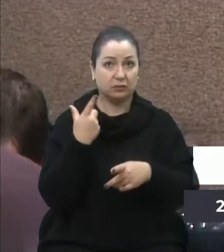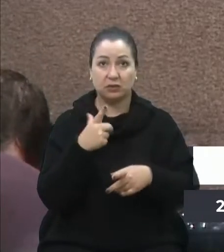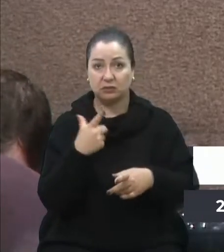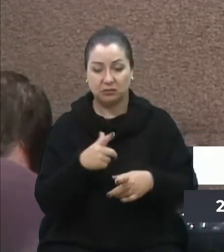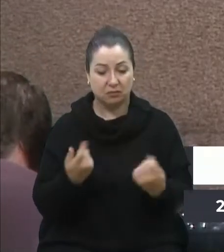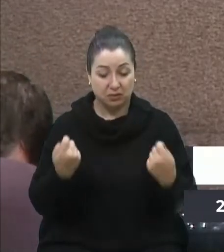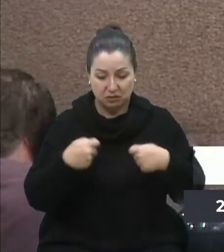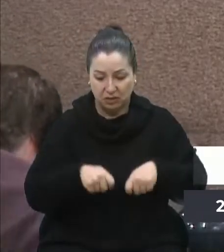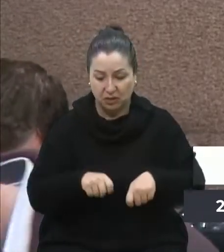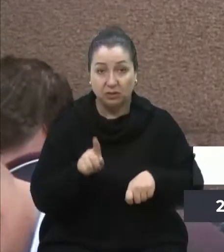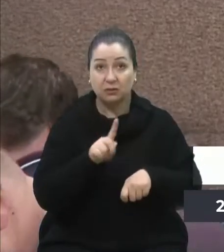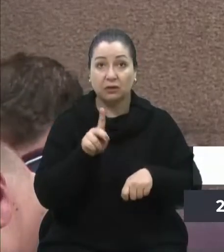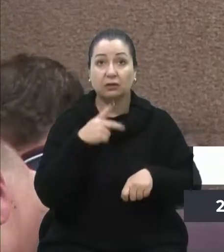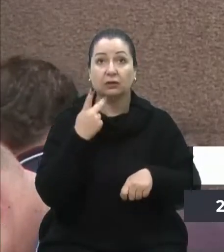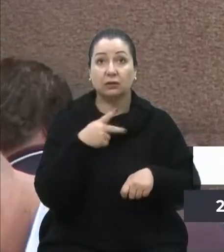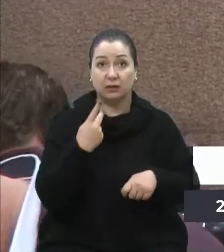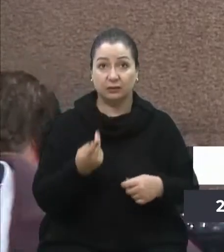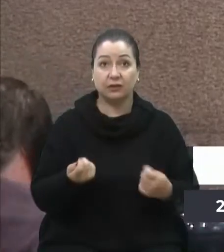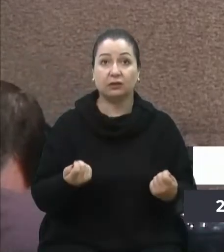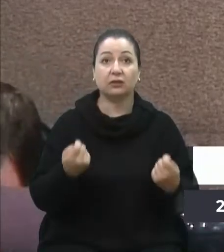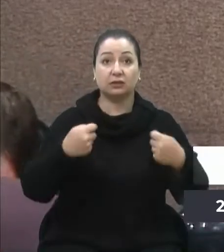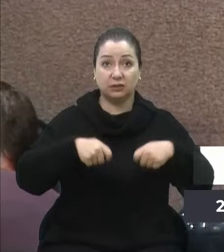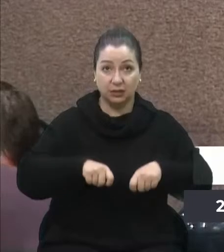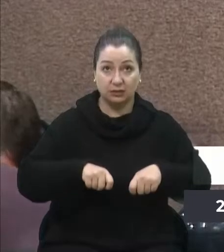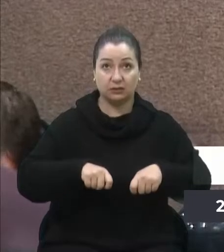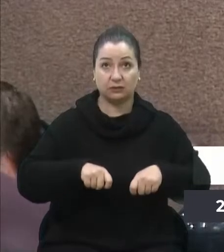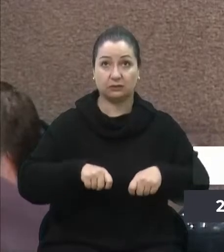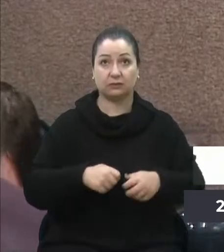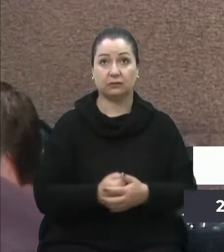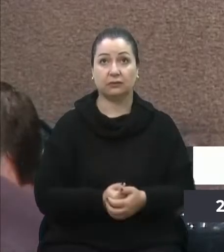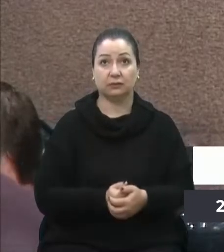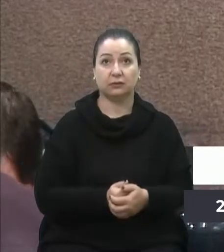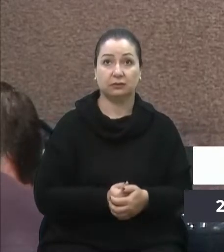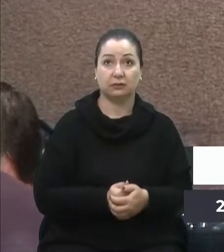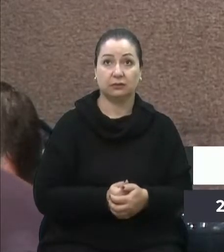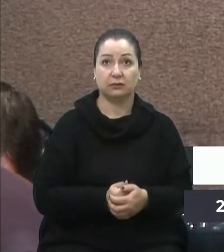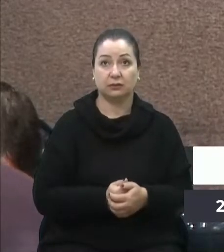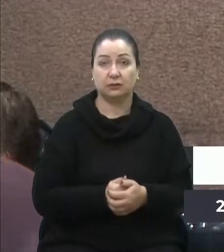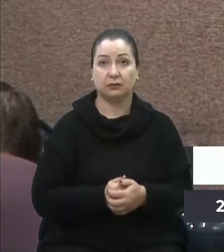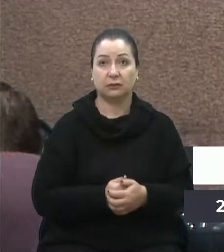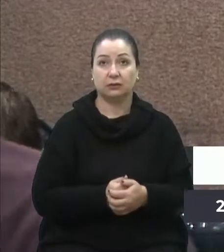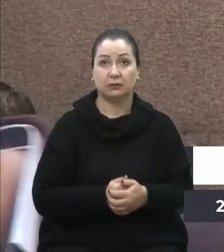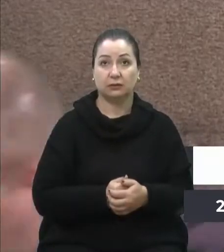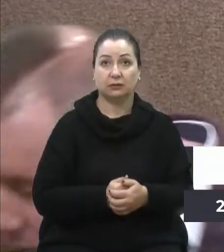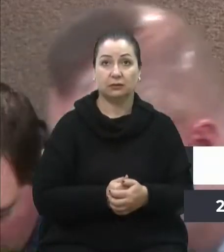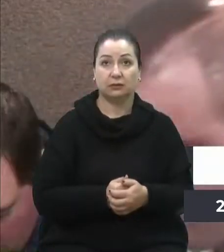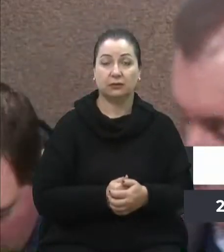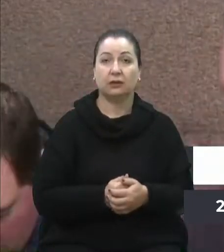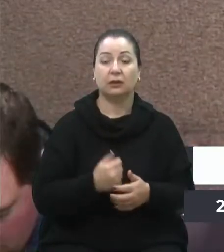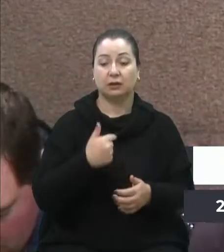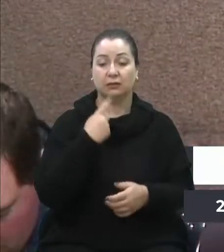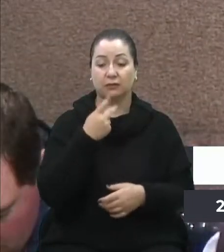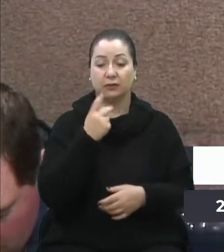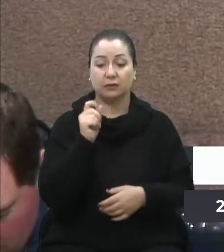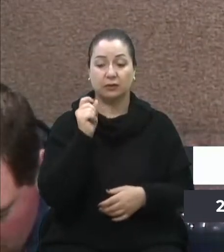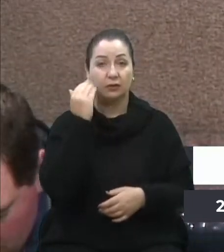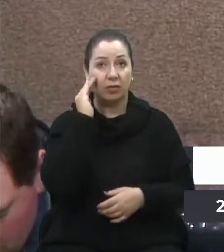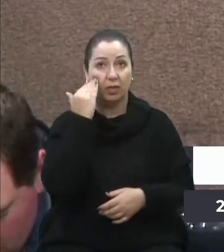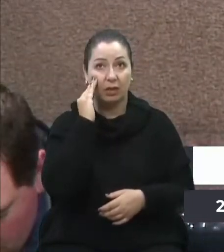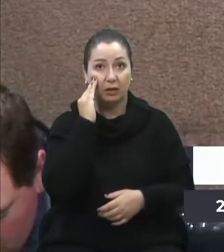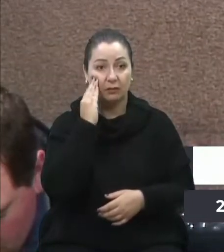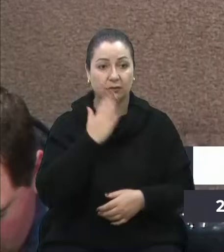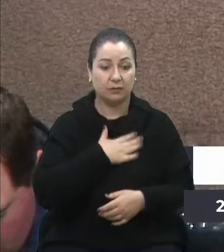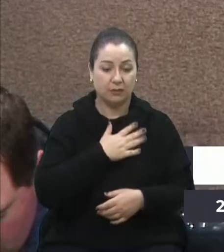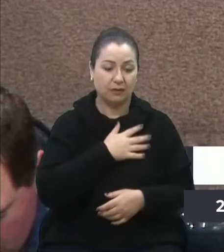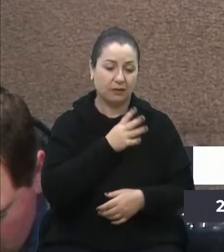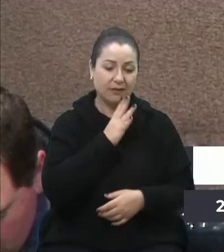não tem capacidade ou que tem capacidade de sobra. Eu vou falar do que eu entendo, do meu conhecimento, que vem do ramo da construção